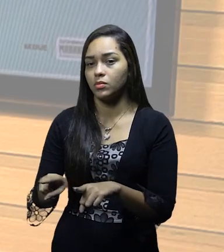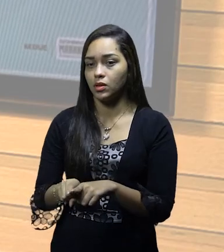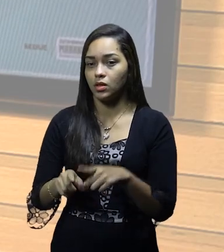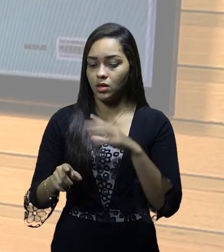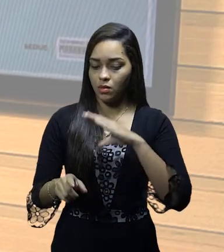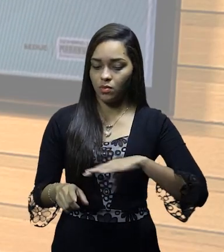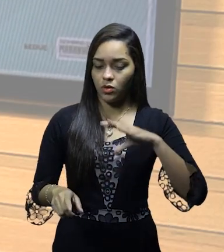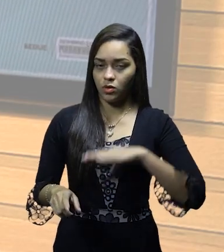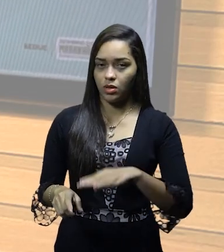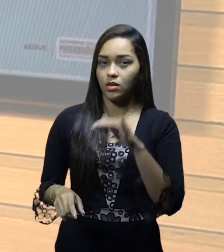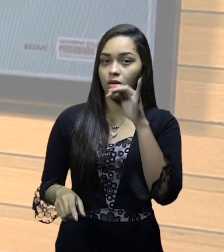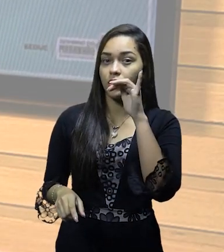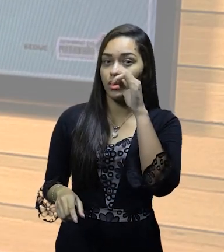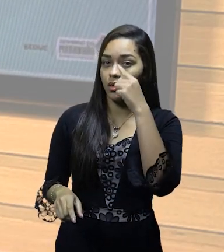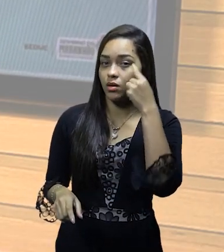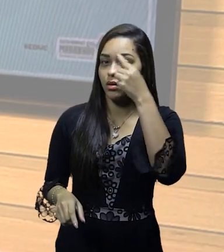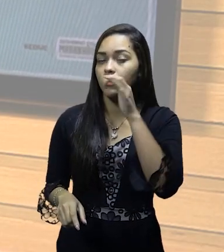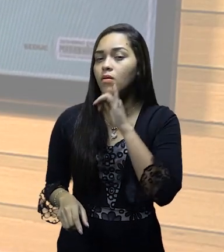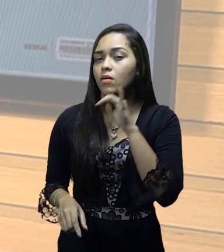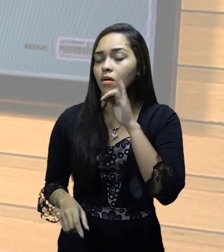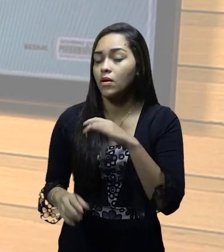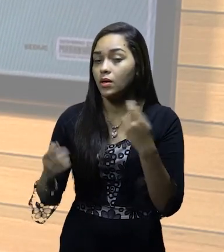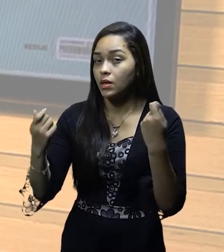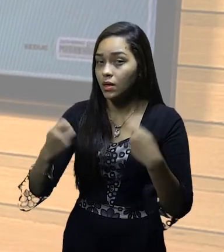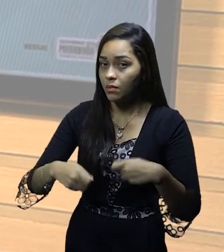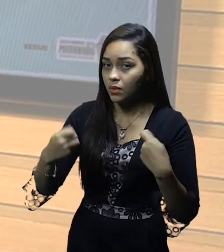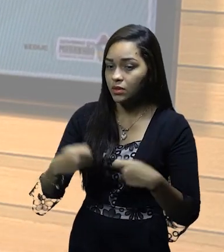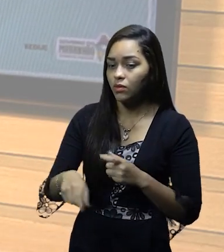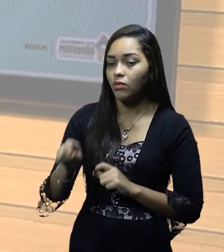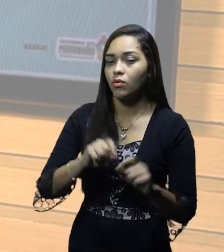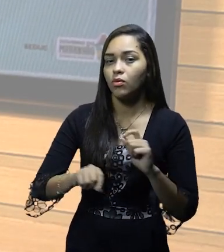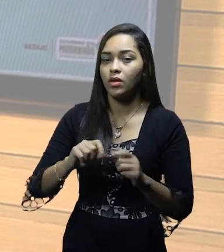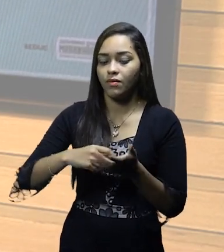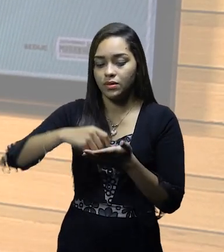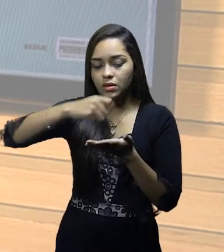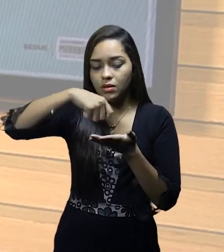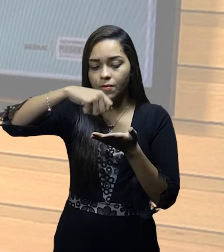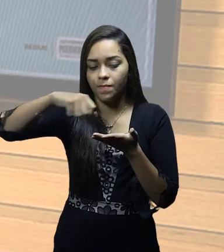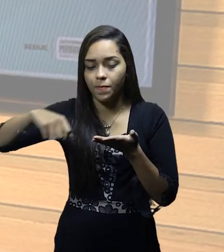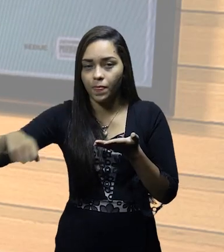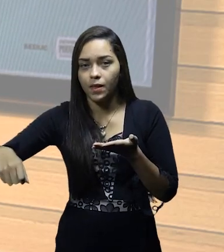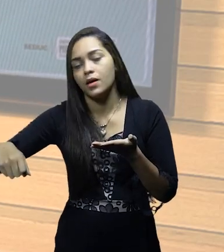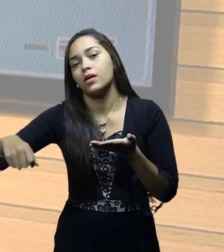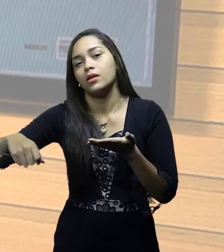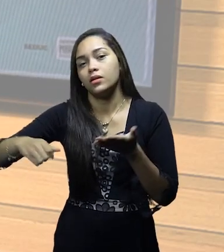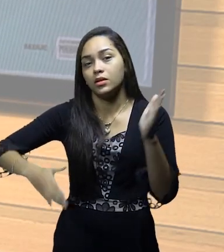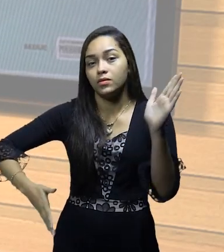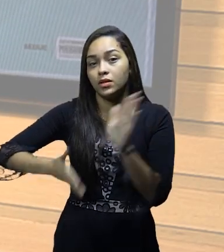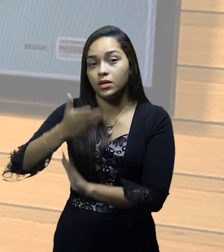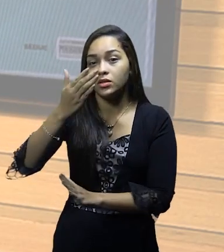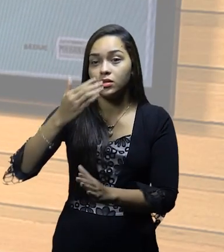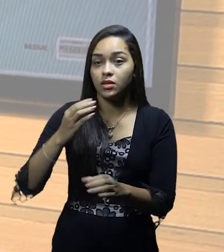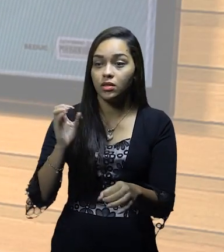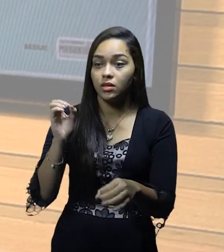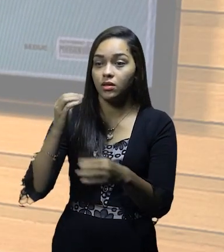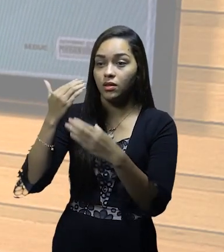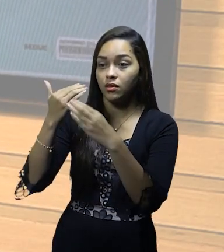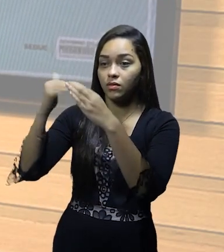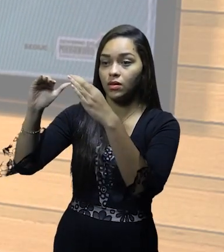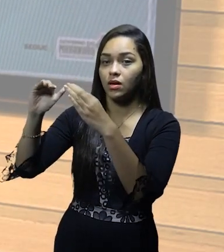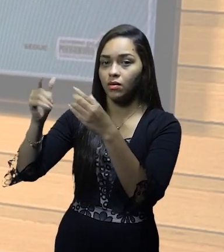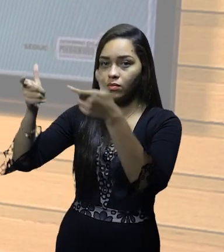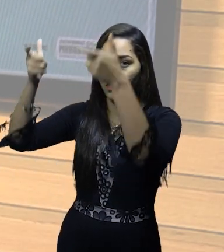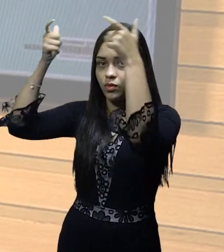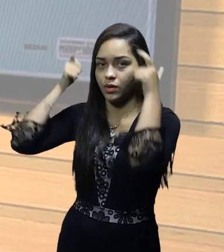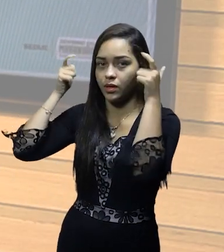grandes navegadores saíam mar afora para buscar novas terras para as potências Portugal e Espanha, por exemplo, e eles